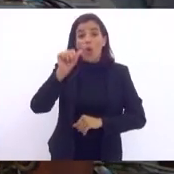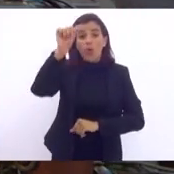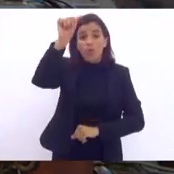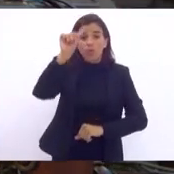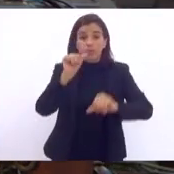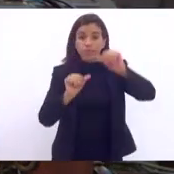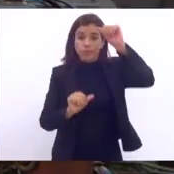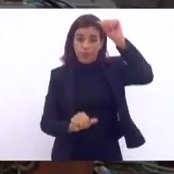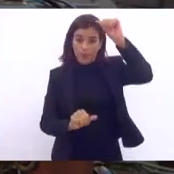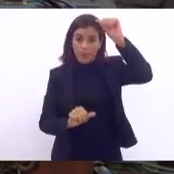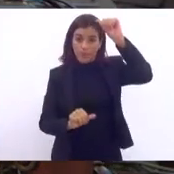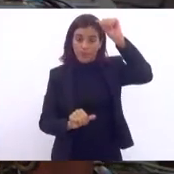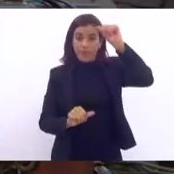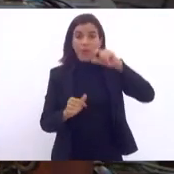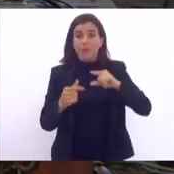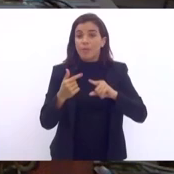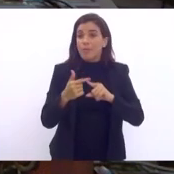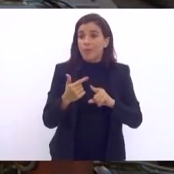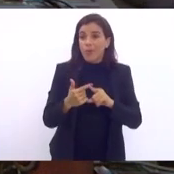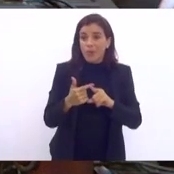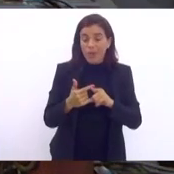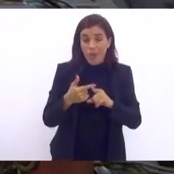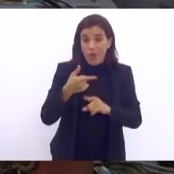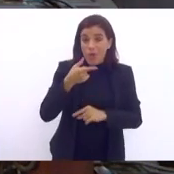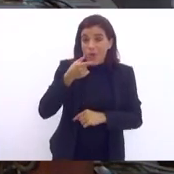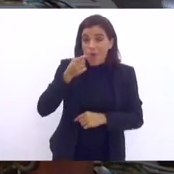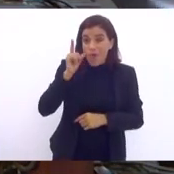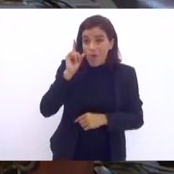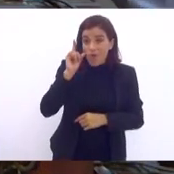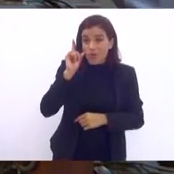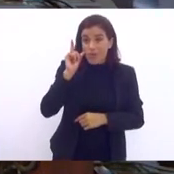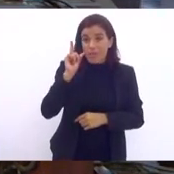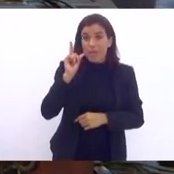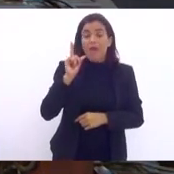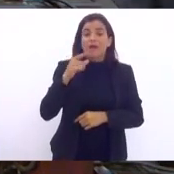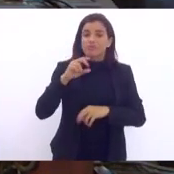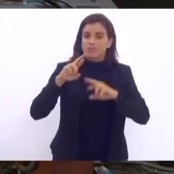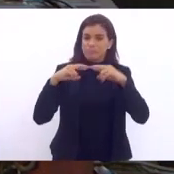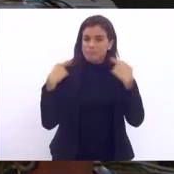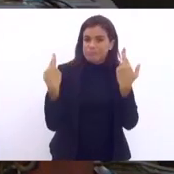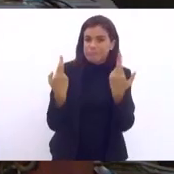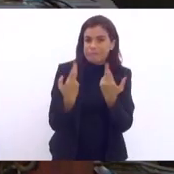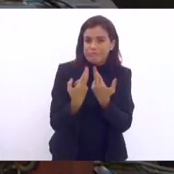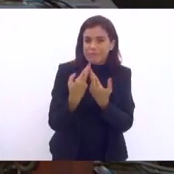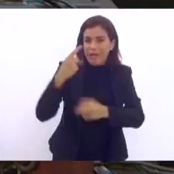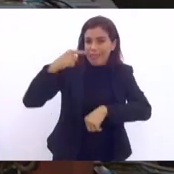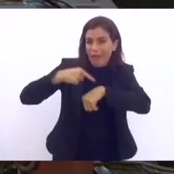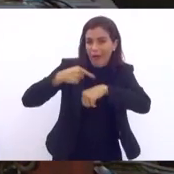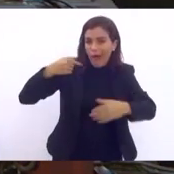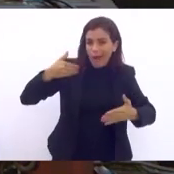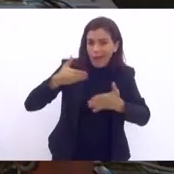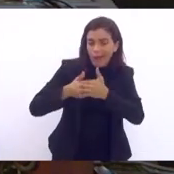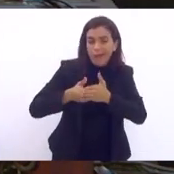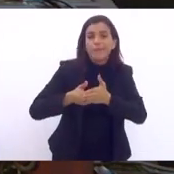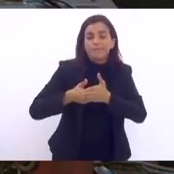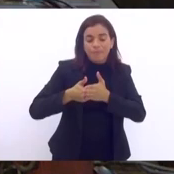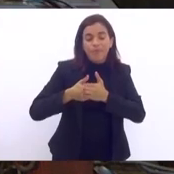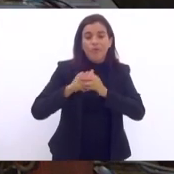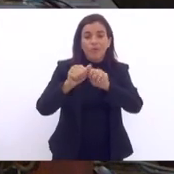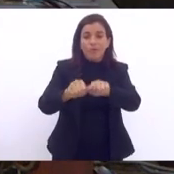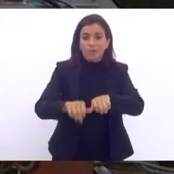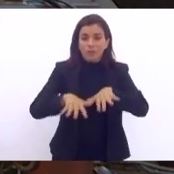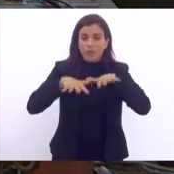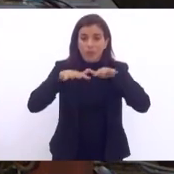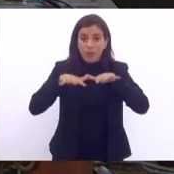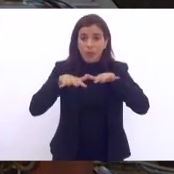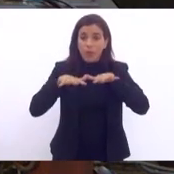tem ontem a gente fez aquela reunião meio de improviso ali, Serafine, quando a gente chegou no plenário, todo mundo aqui